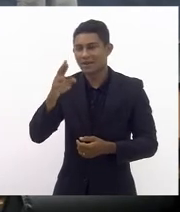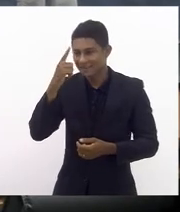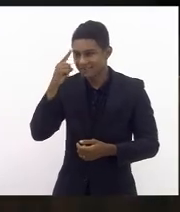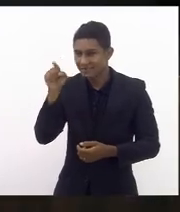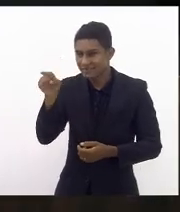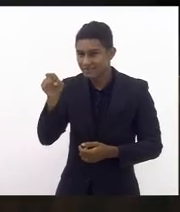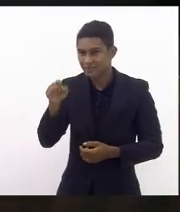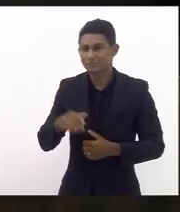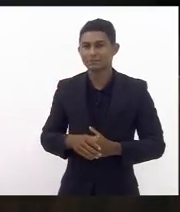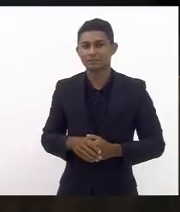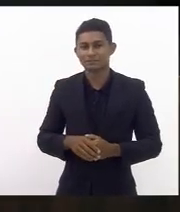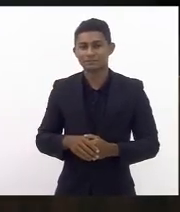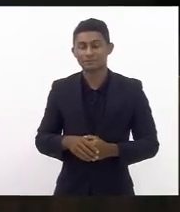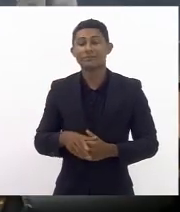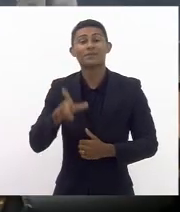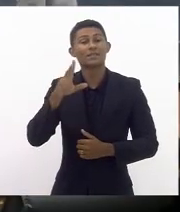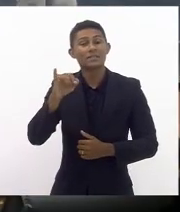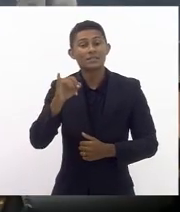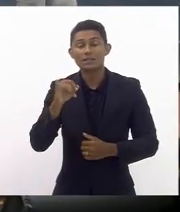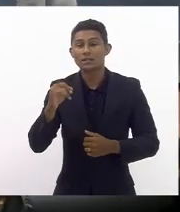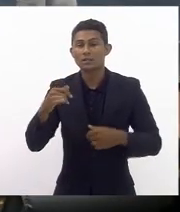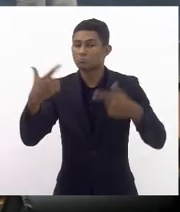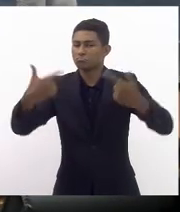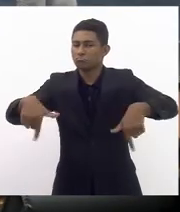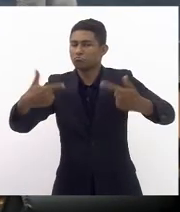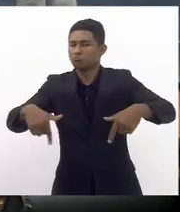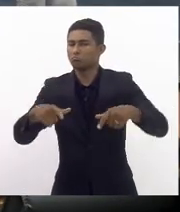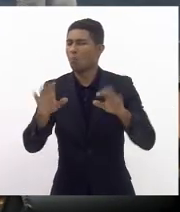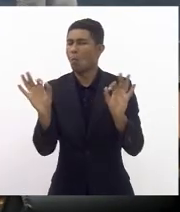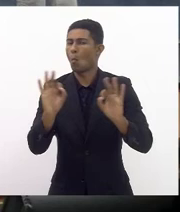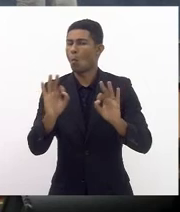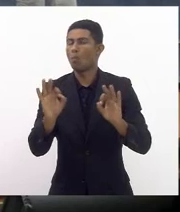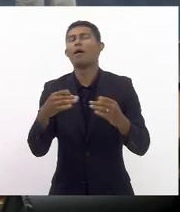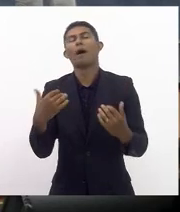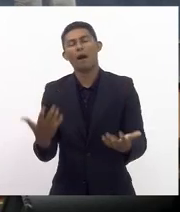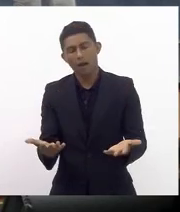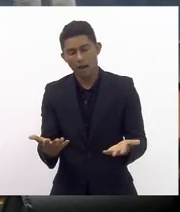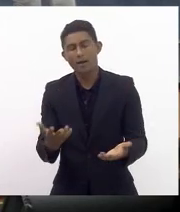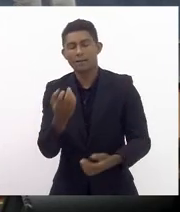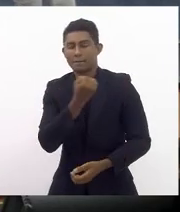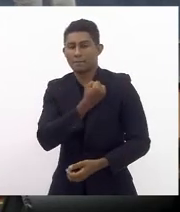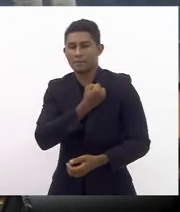Quem não trabalhou no dia, tinha que estar presente, teve um ponto cortado.